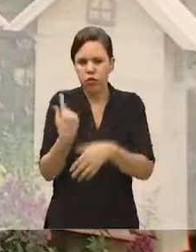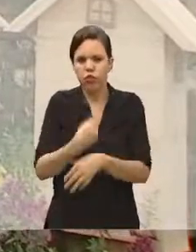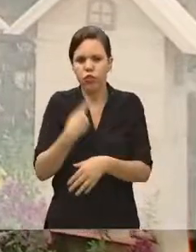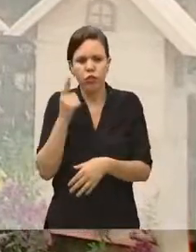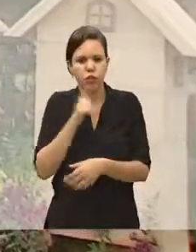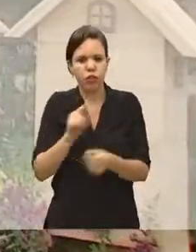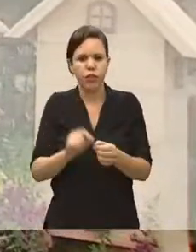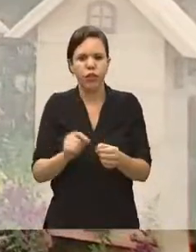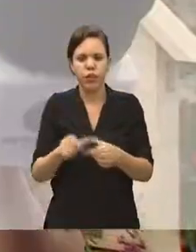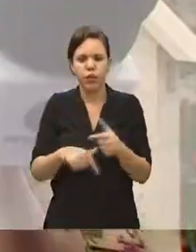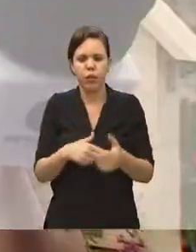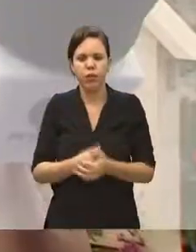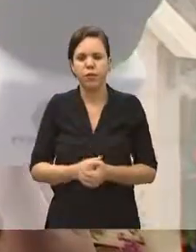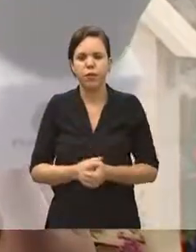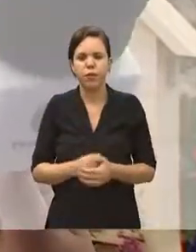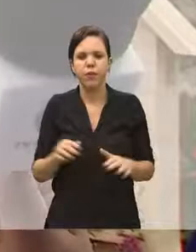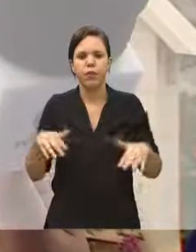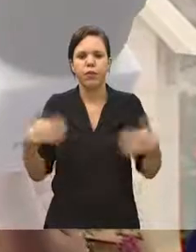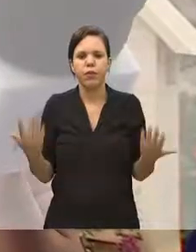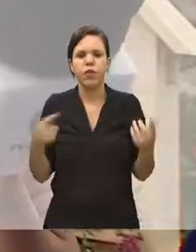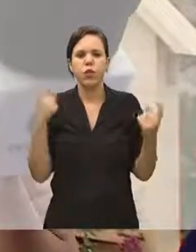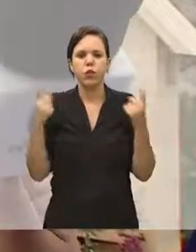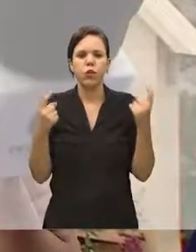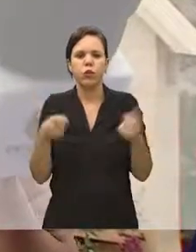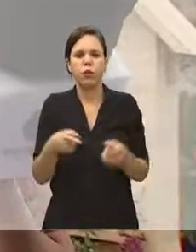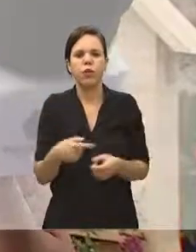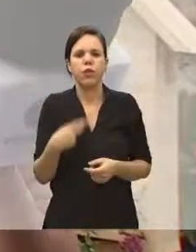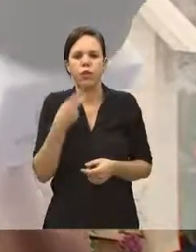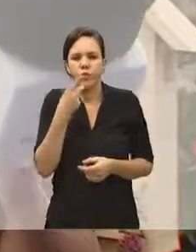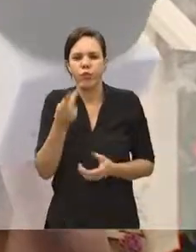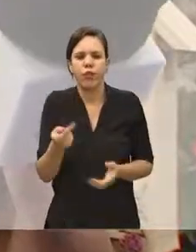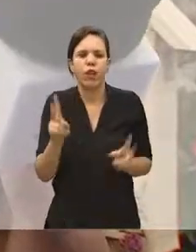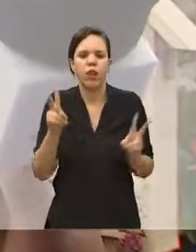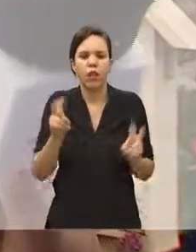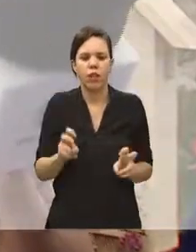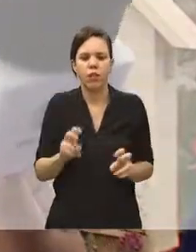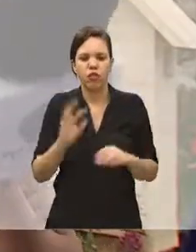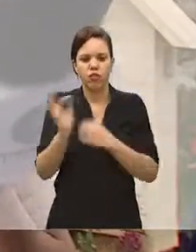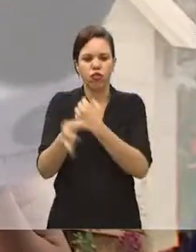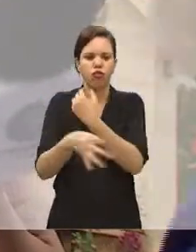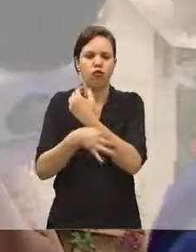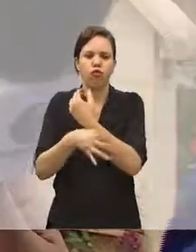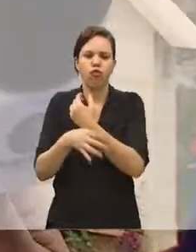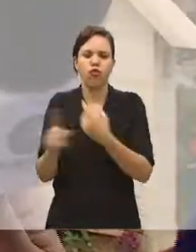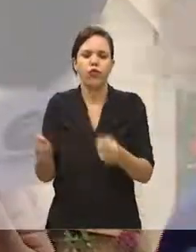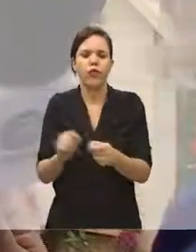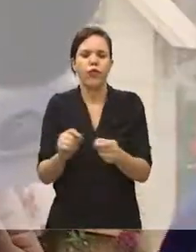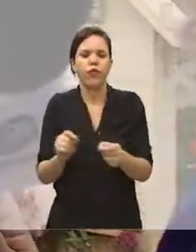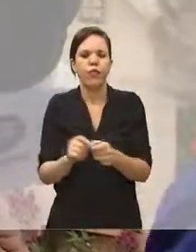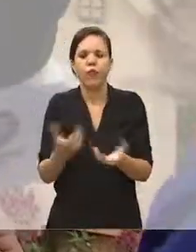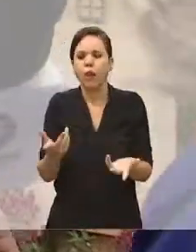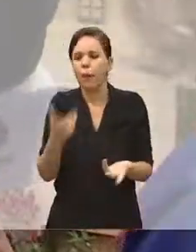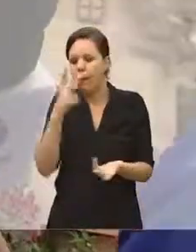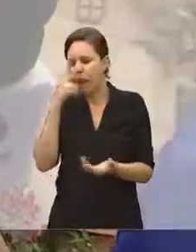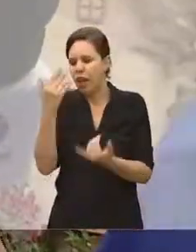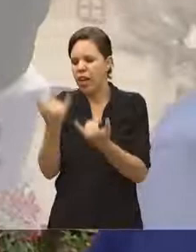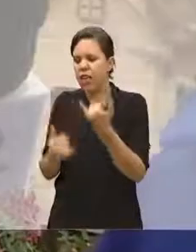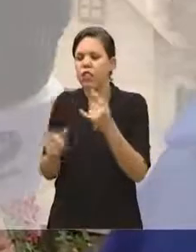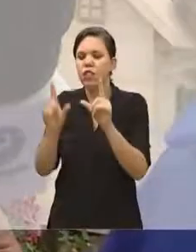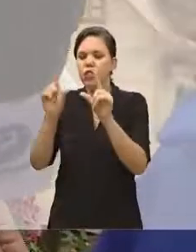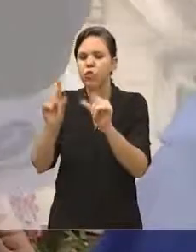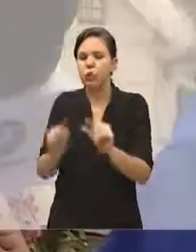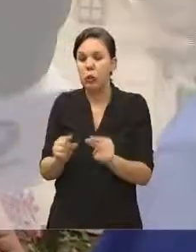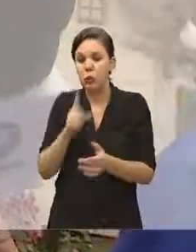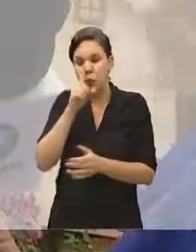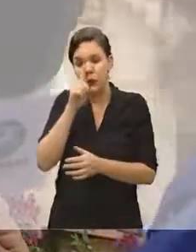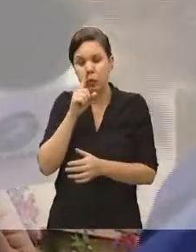sabe fazer o trabalho. Qual é a sua preocupação quando a gente fala das abelhas? Hoje se fala tanto da extinção das abelhas e do perigo